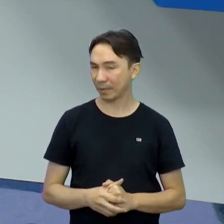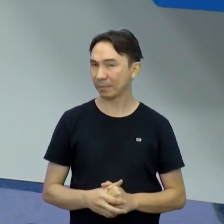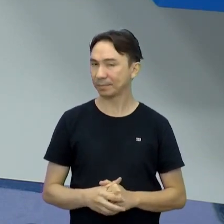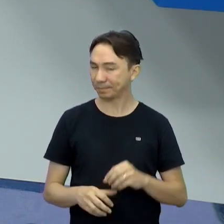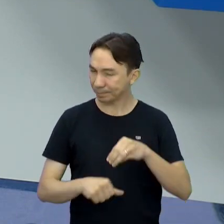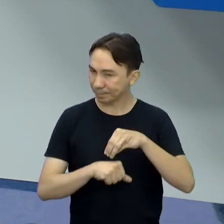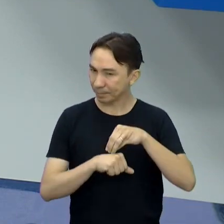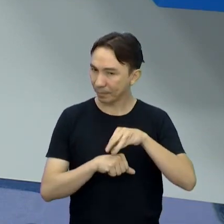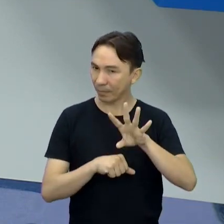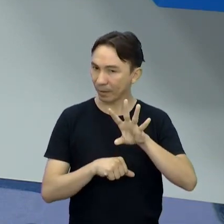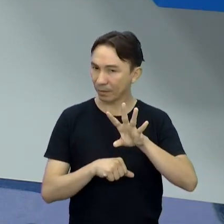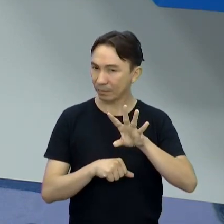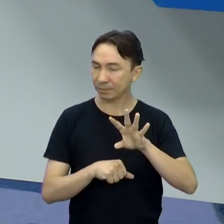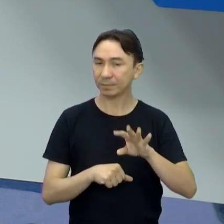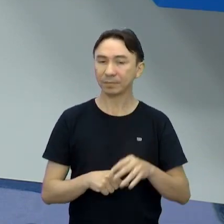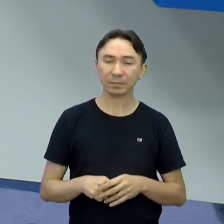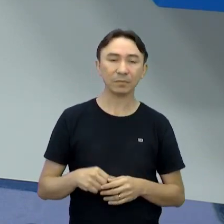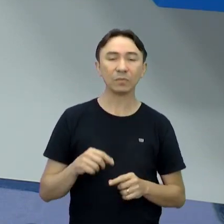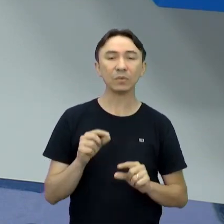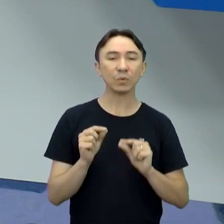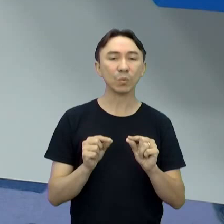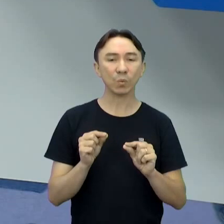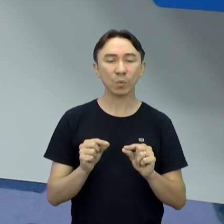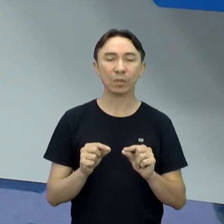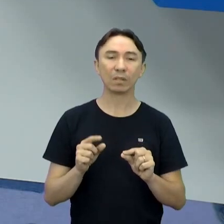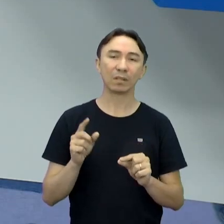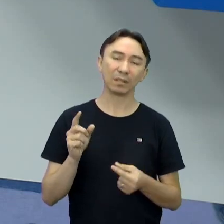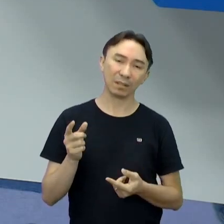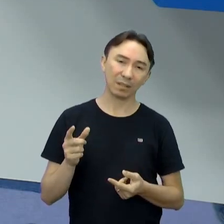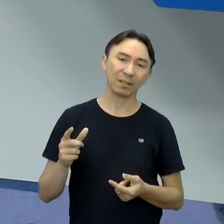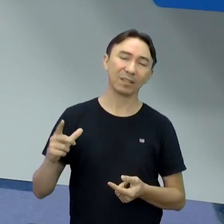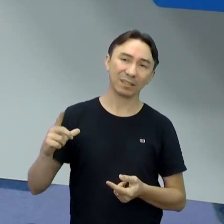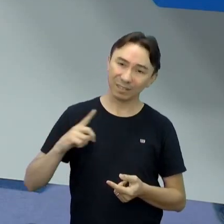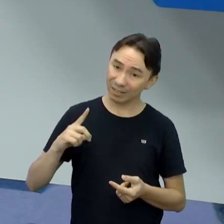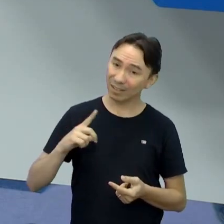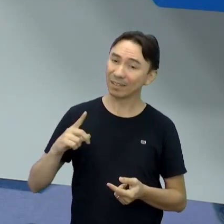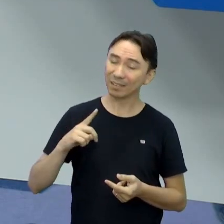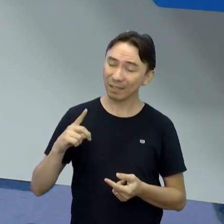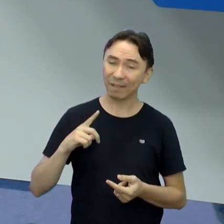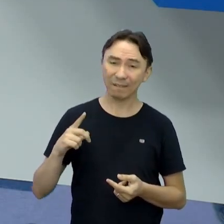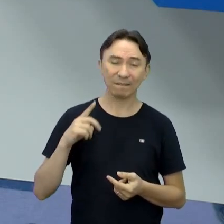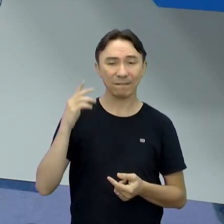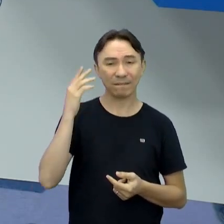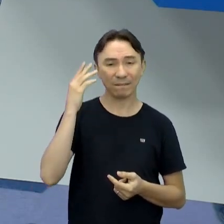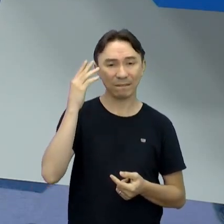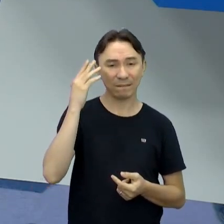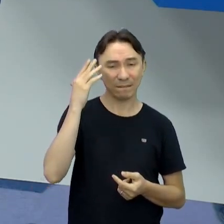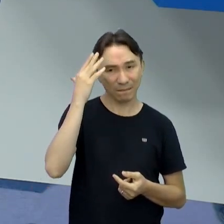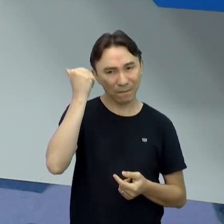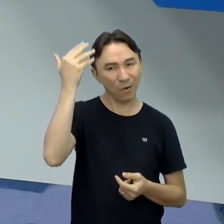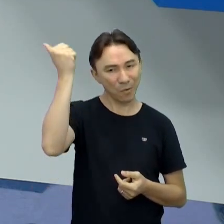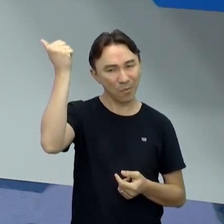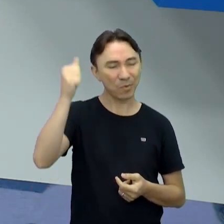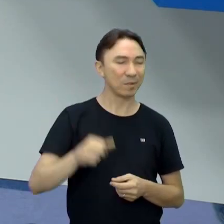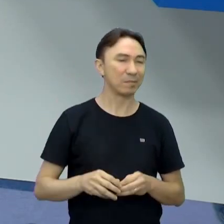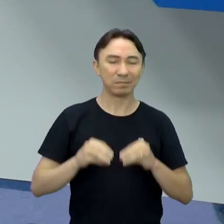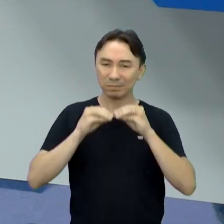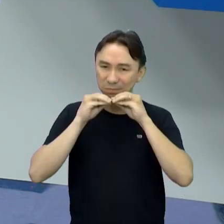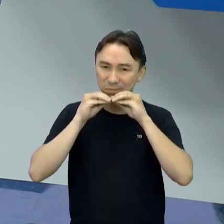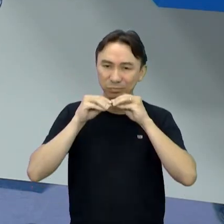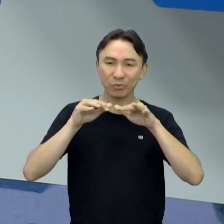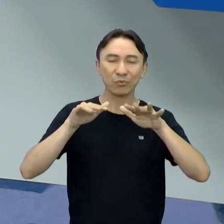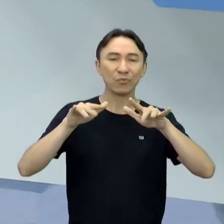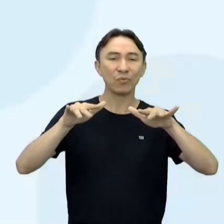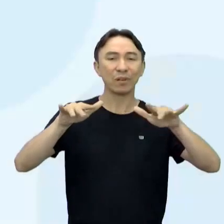né, um flash mob que ficou bastante viralizado, digamos